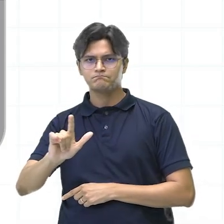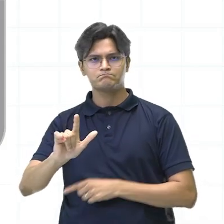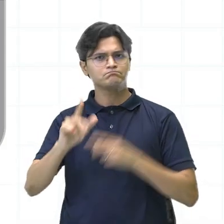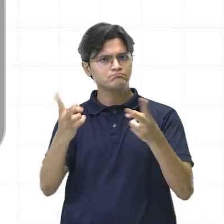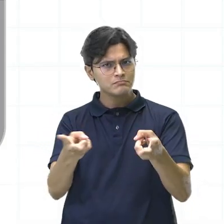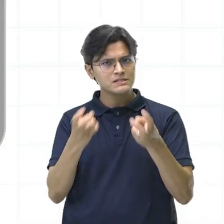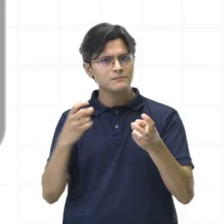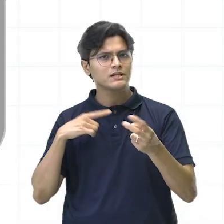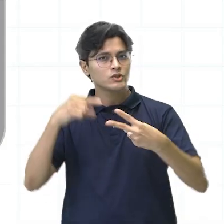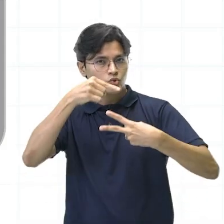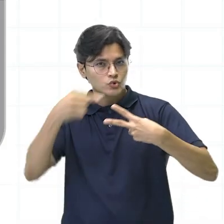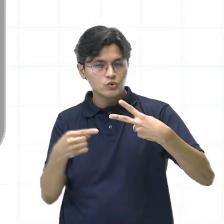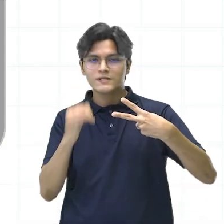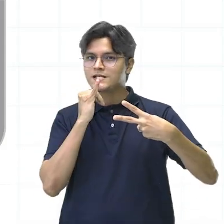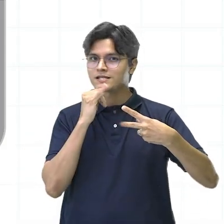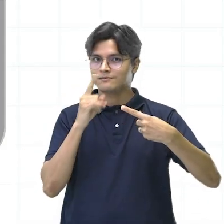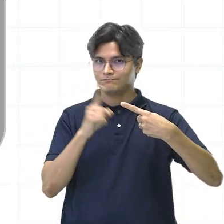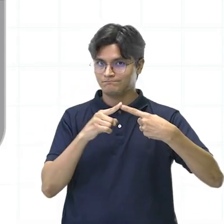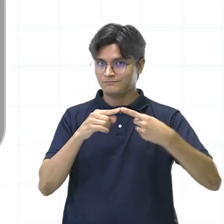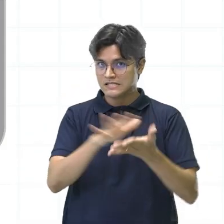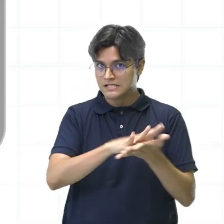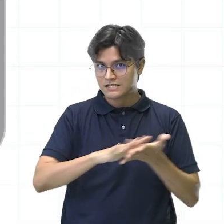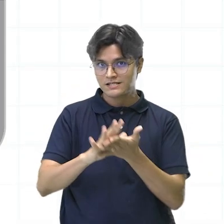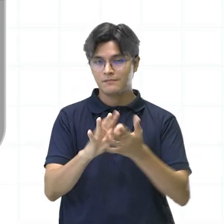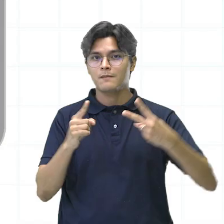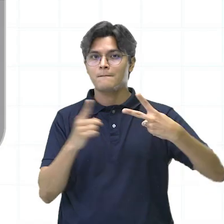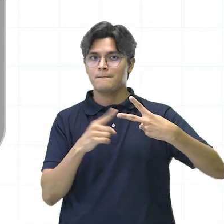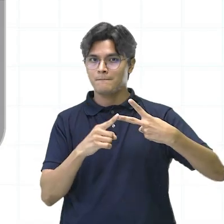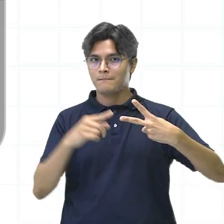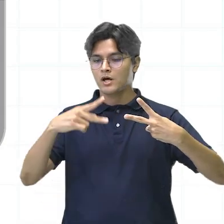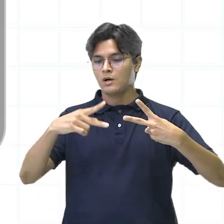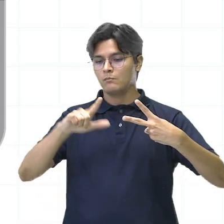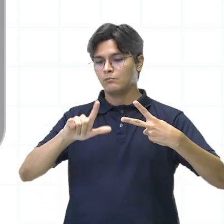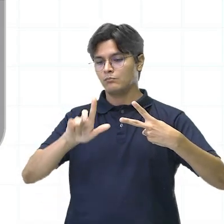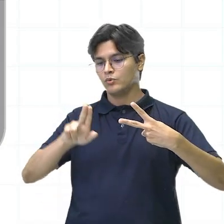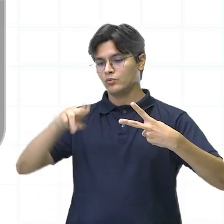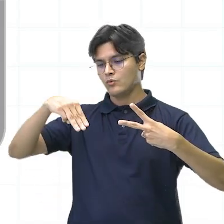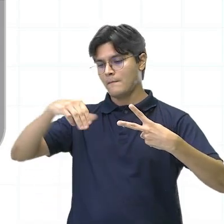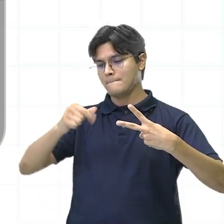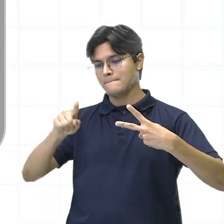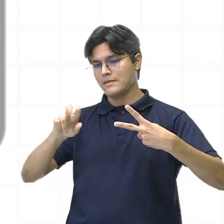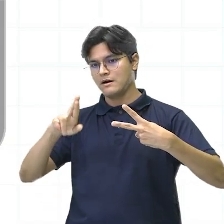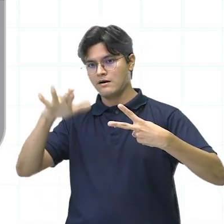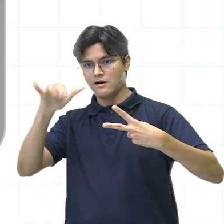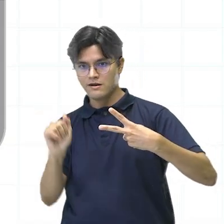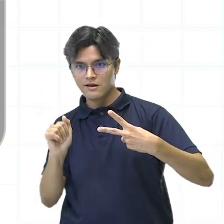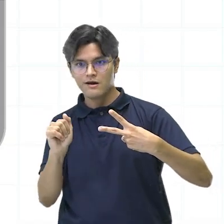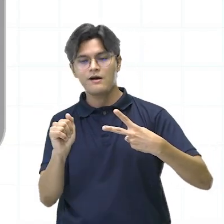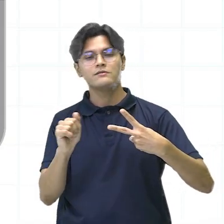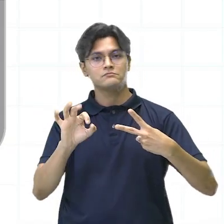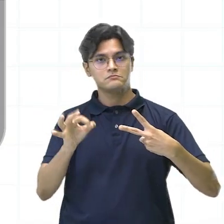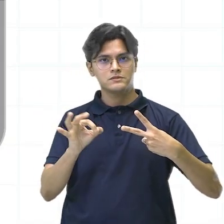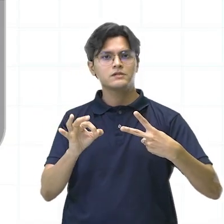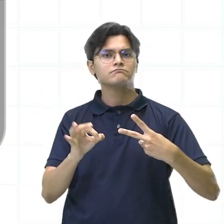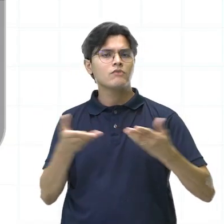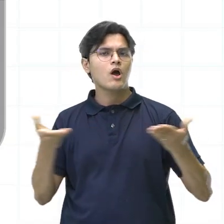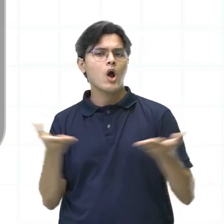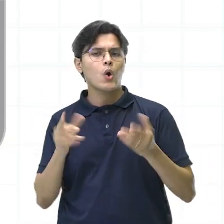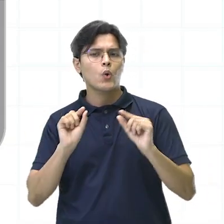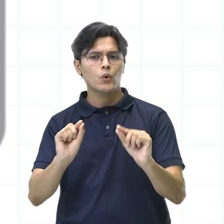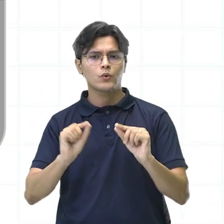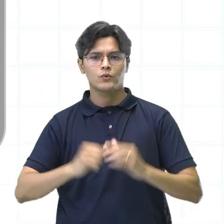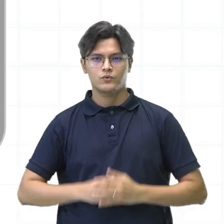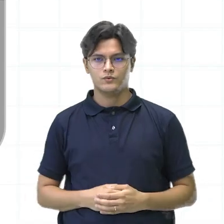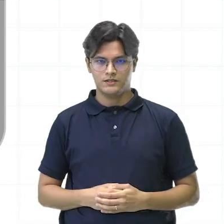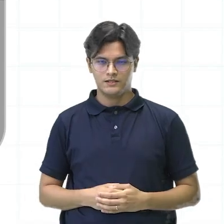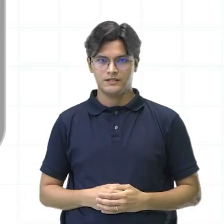trouxe dois exemplos? O samba e a plumária. Vamos explorar um pouquinho mais o nosso patrimônio